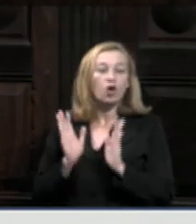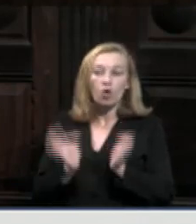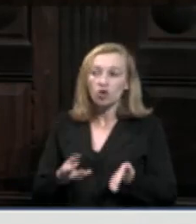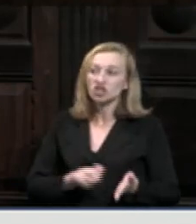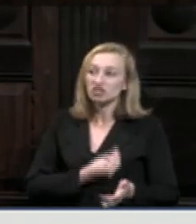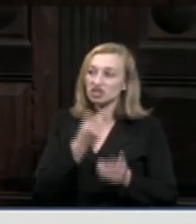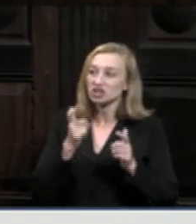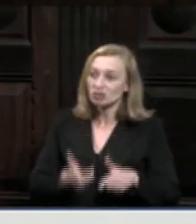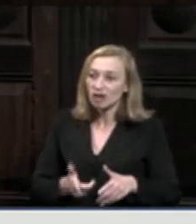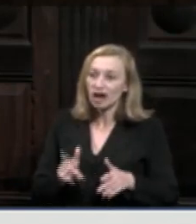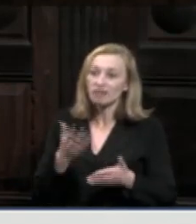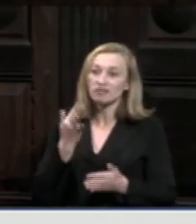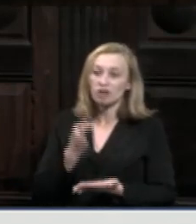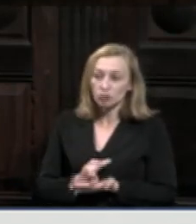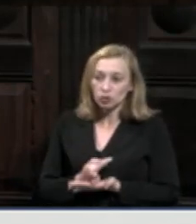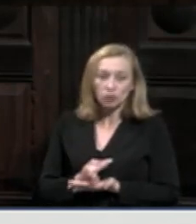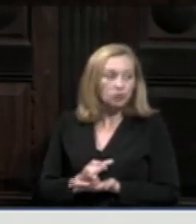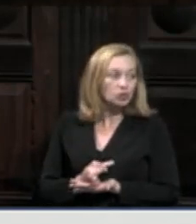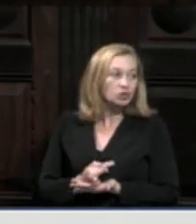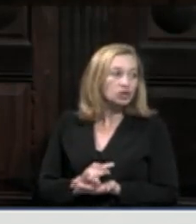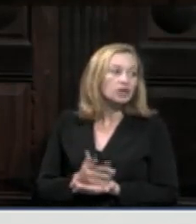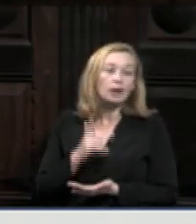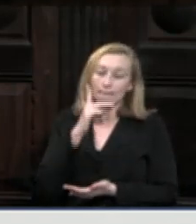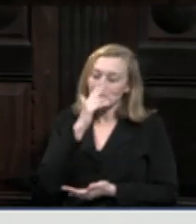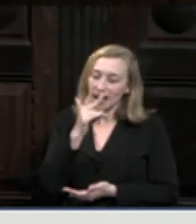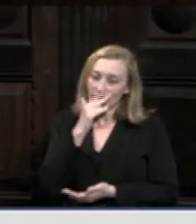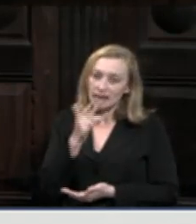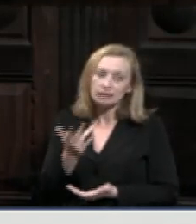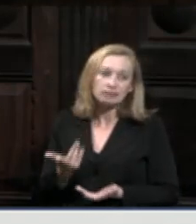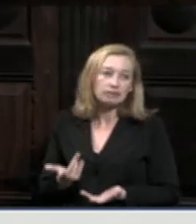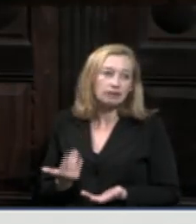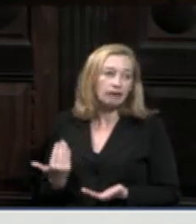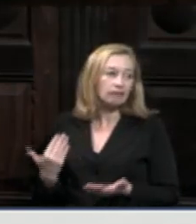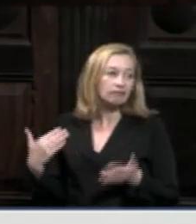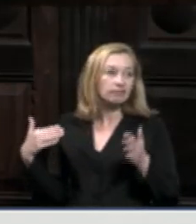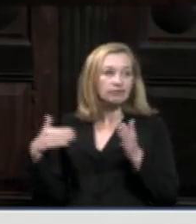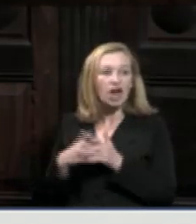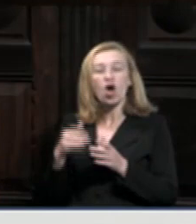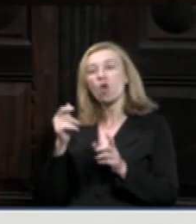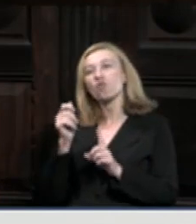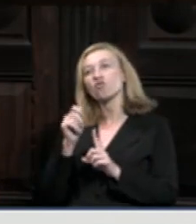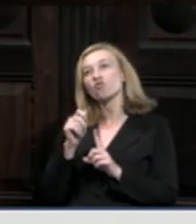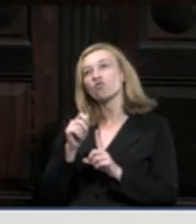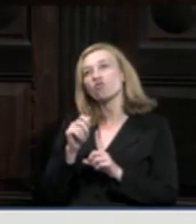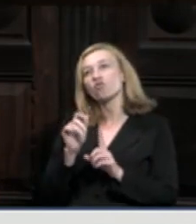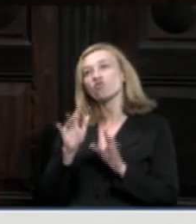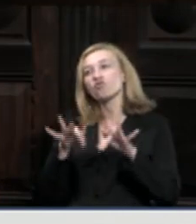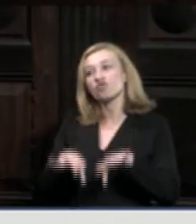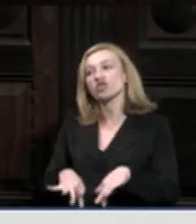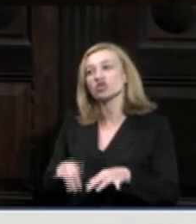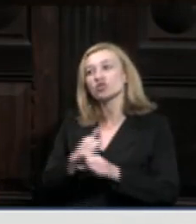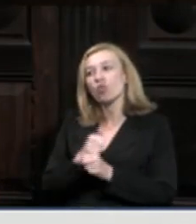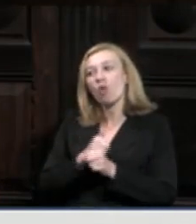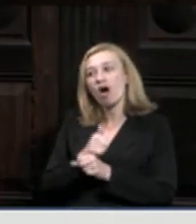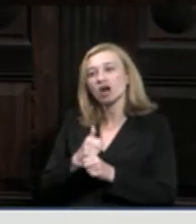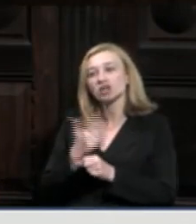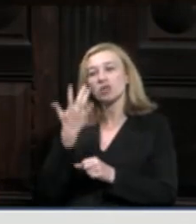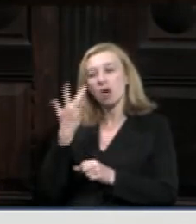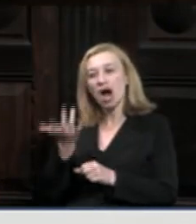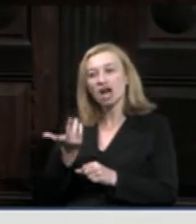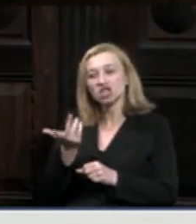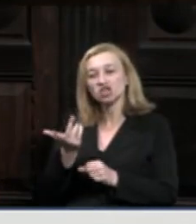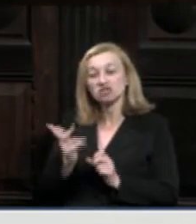presentes. E parece que daqui até o final do ano, eu não sei, esse vai ser